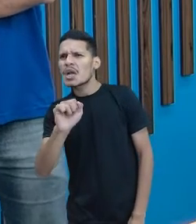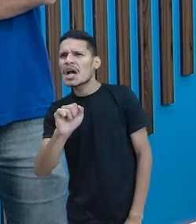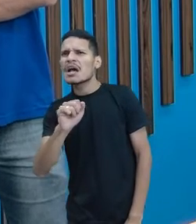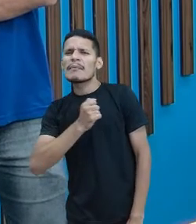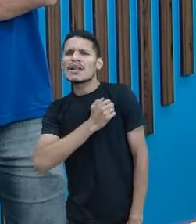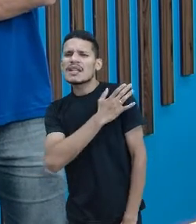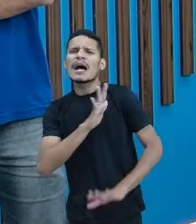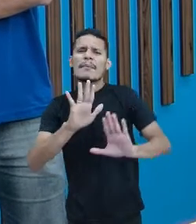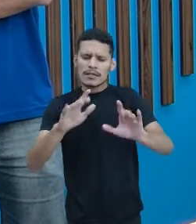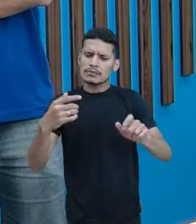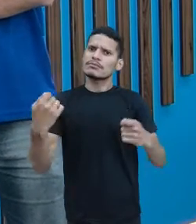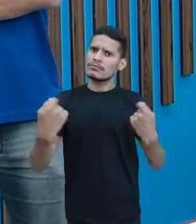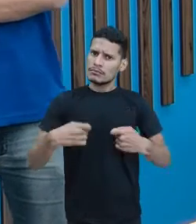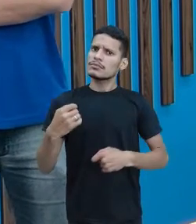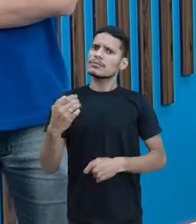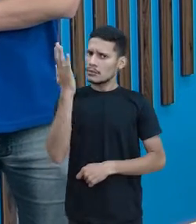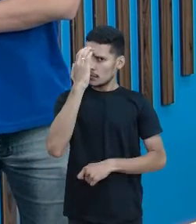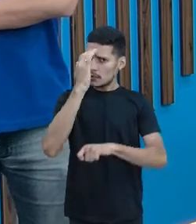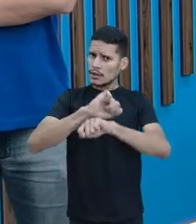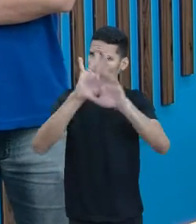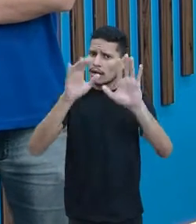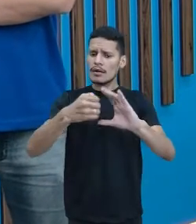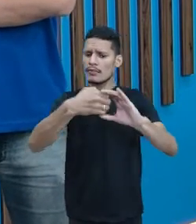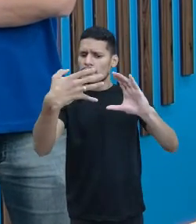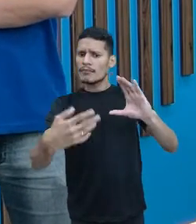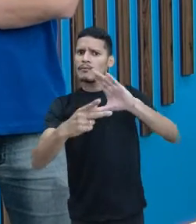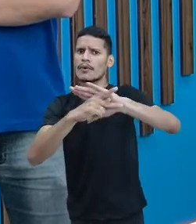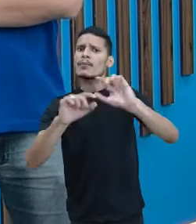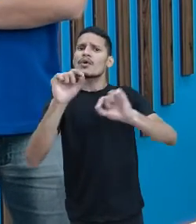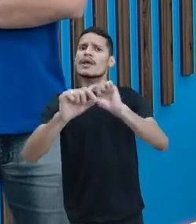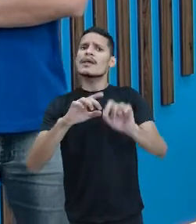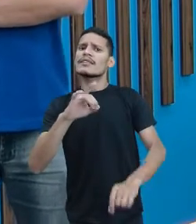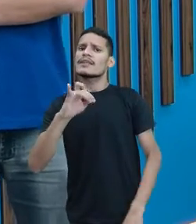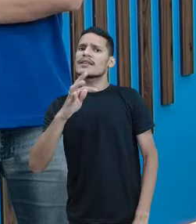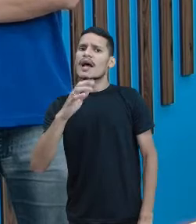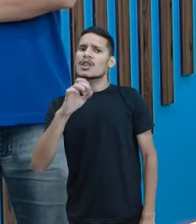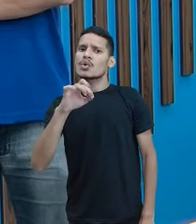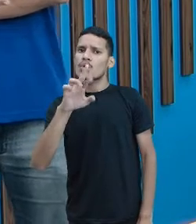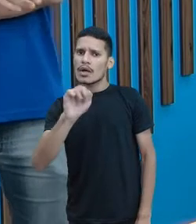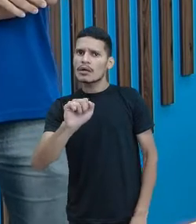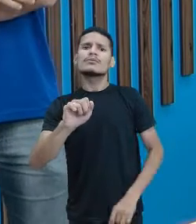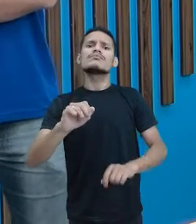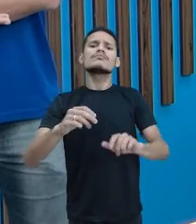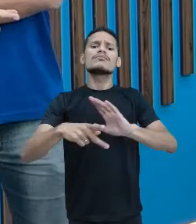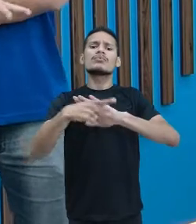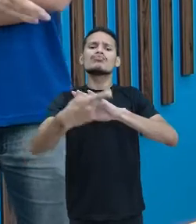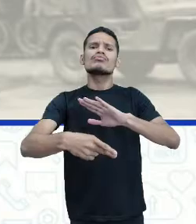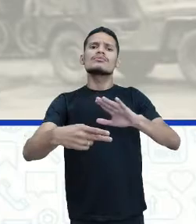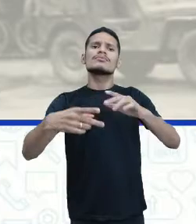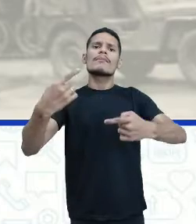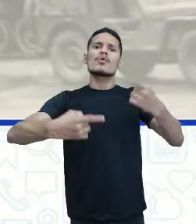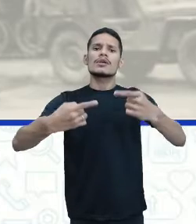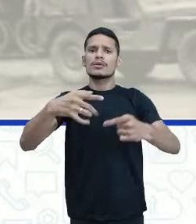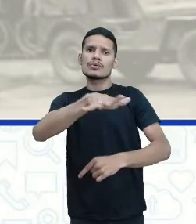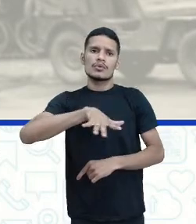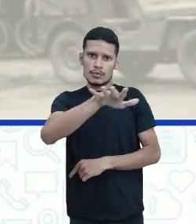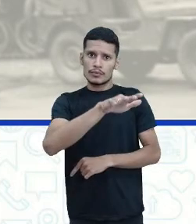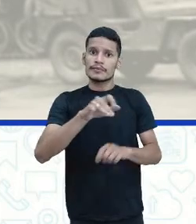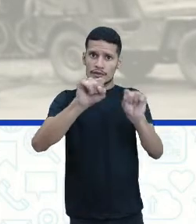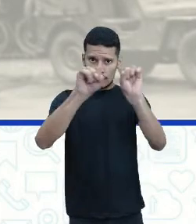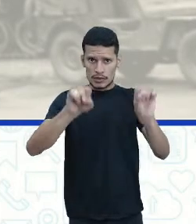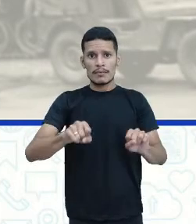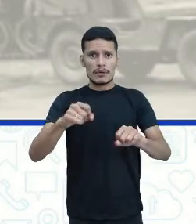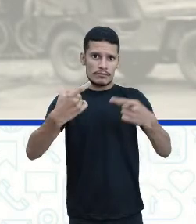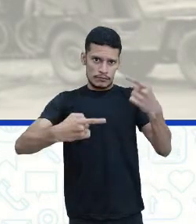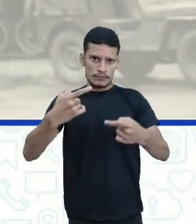militar, mas realmente é importante a gente entender o que caracteriza uma ditadura enquanto um regime político, tá? Sistema